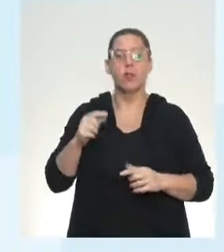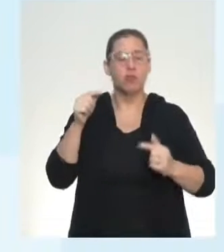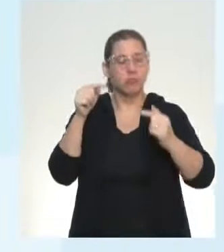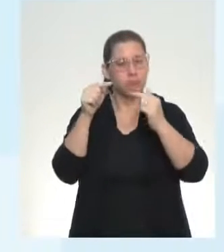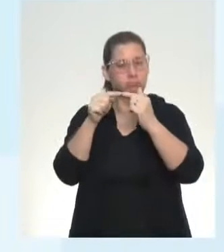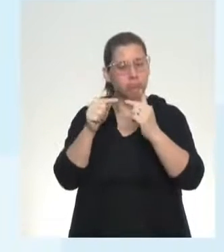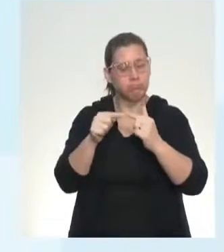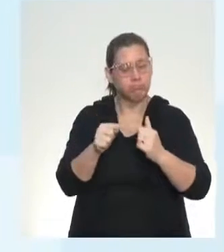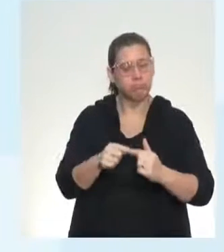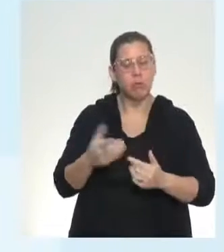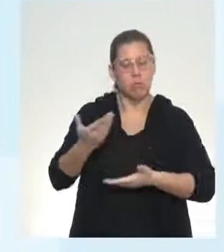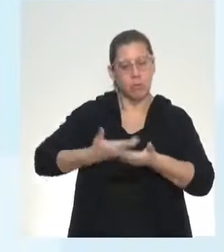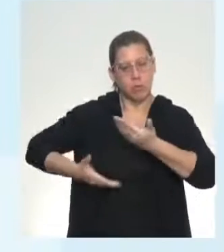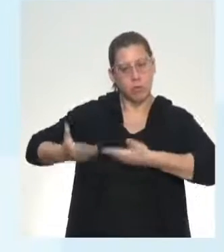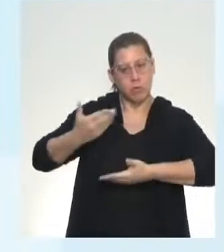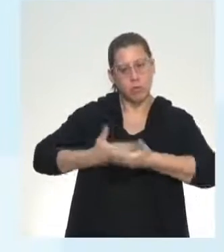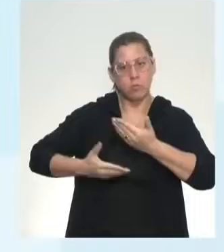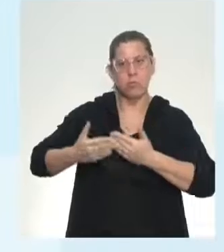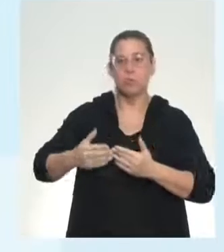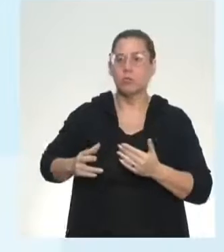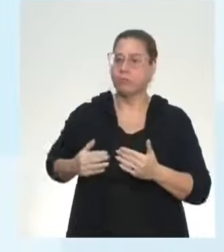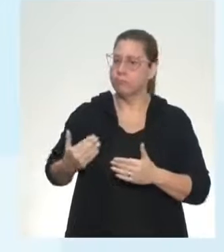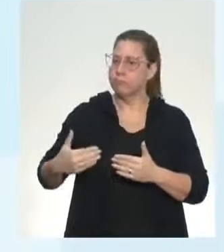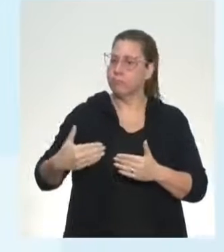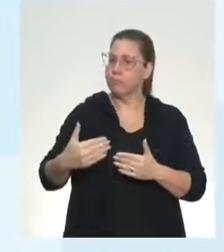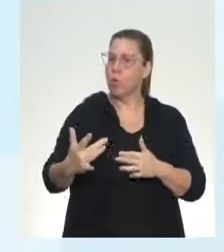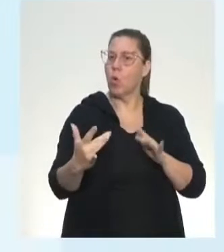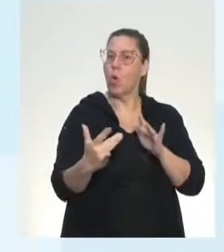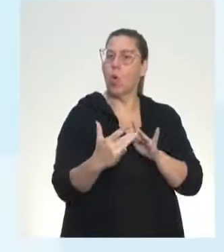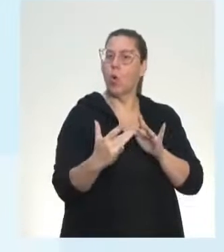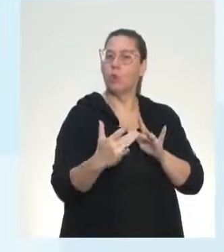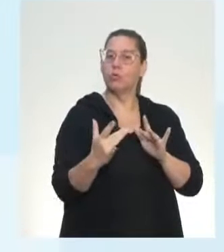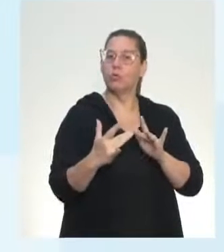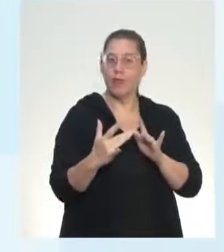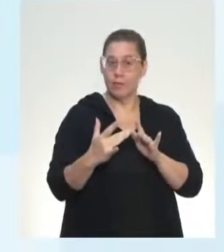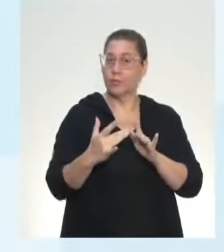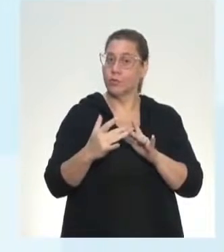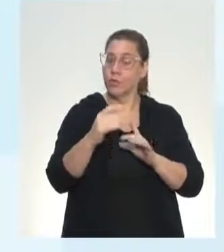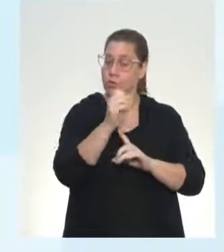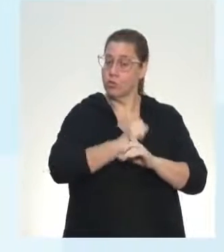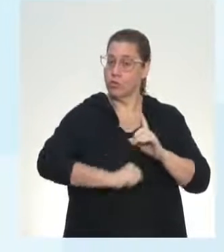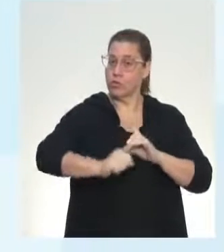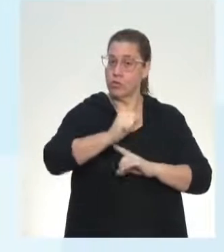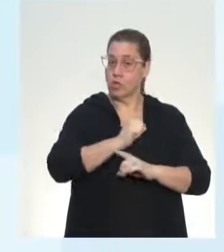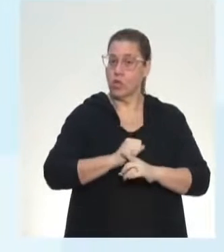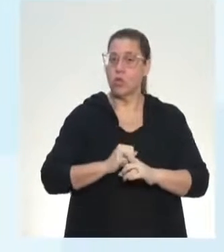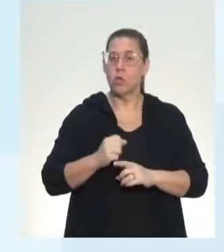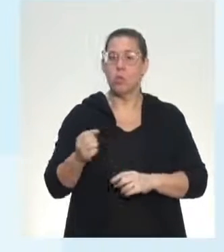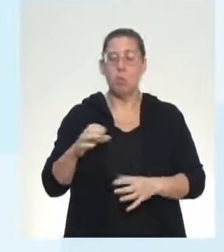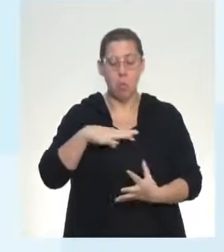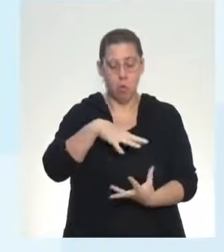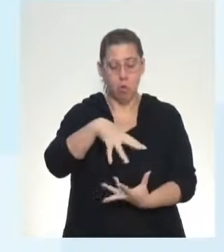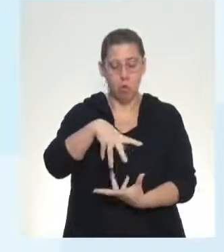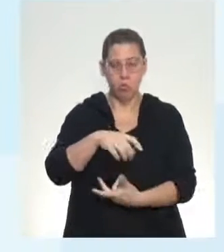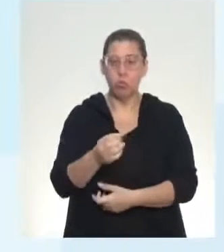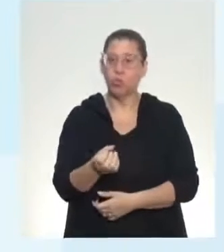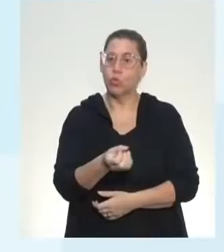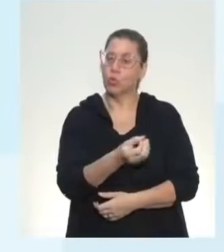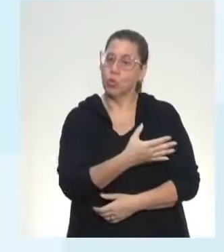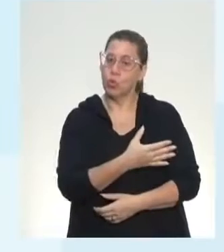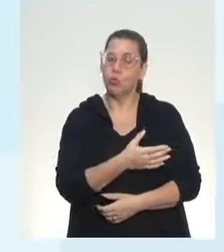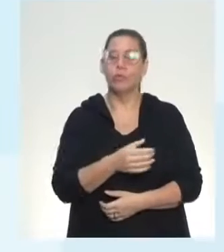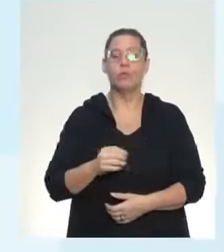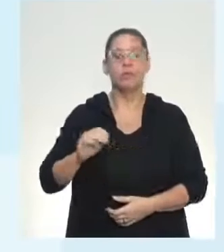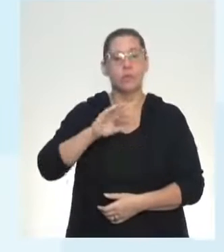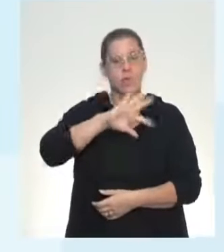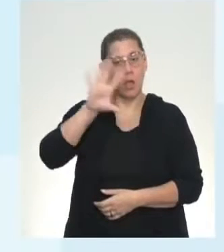conexões, interações e consequências do contato entre as sociedades do chamado Novo Mundo, da Europa, da